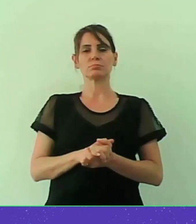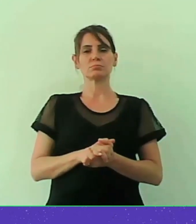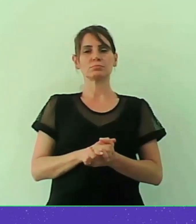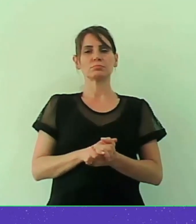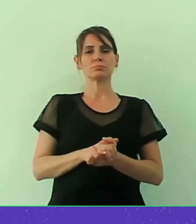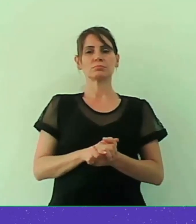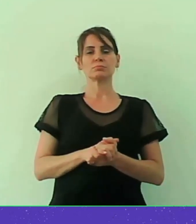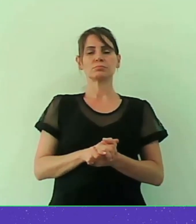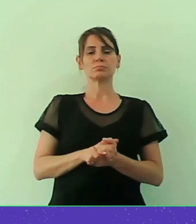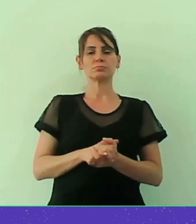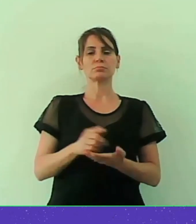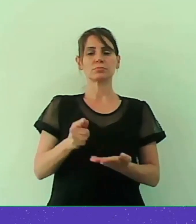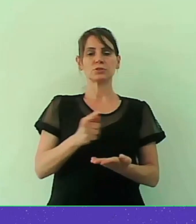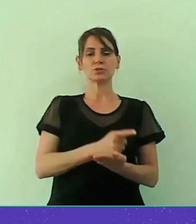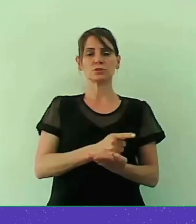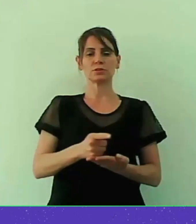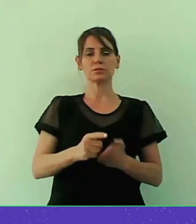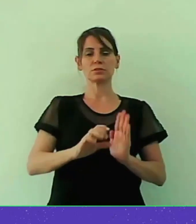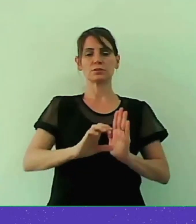Gênesis 1,